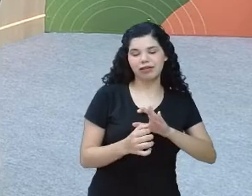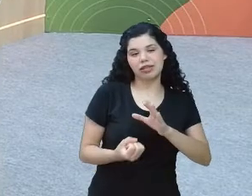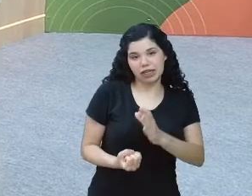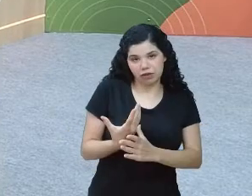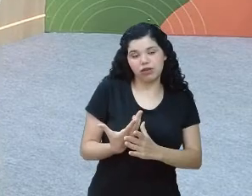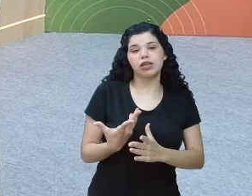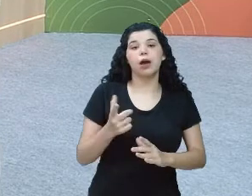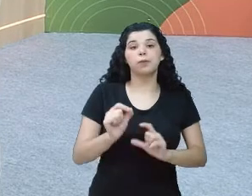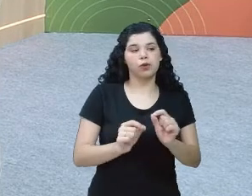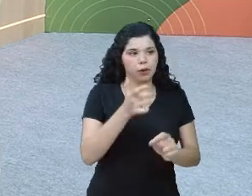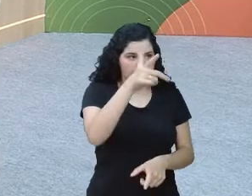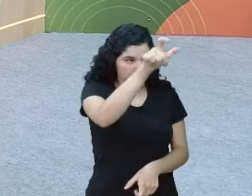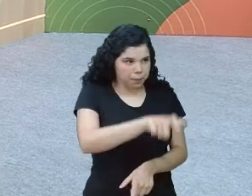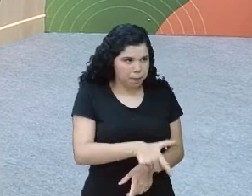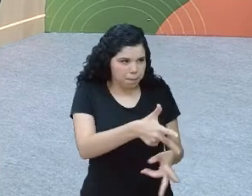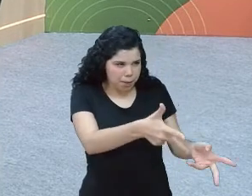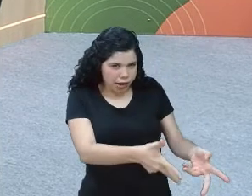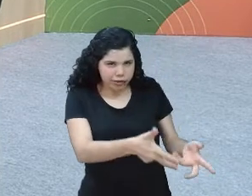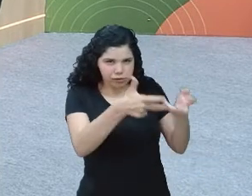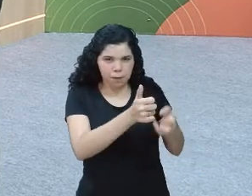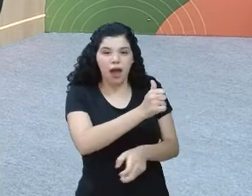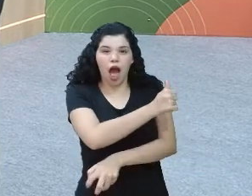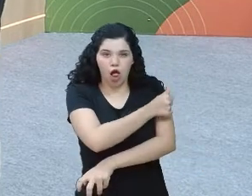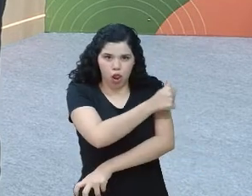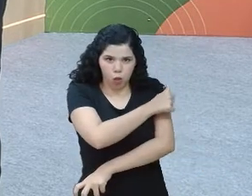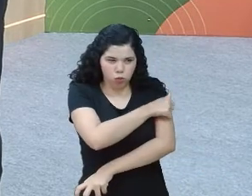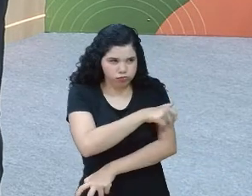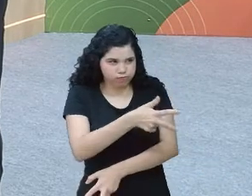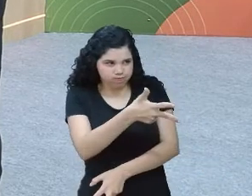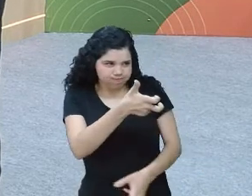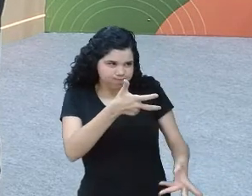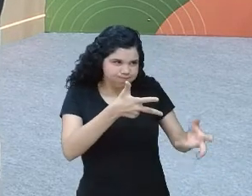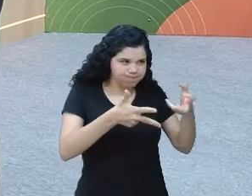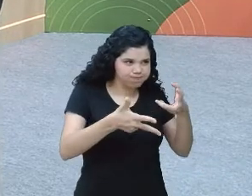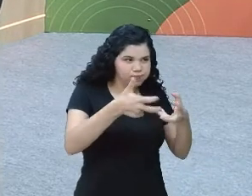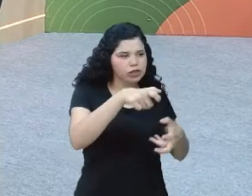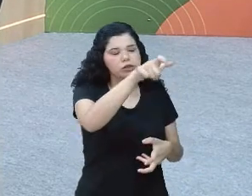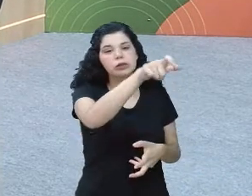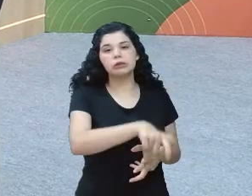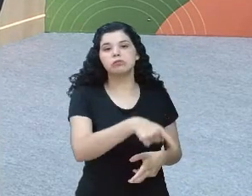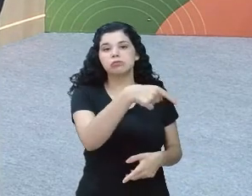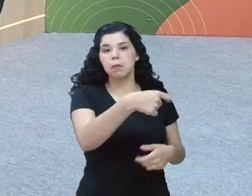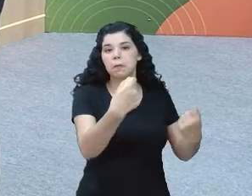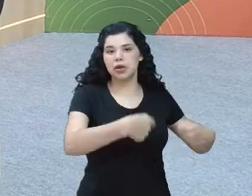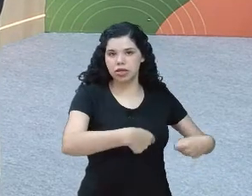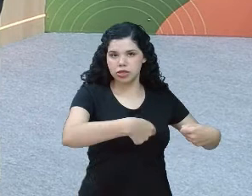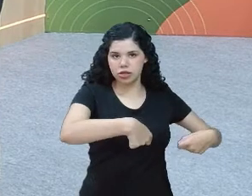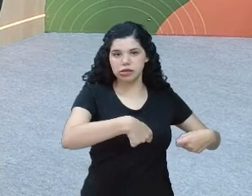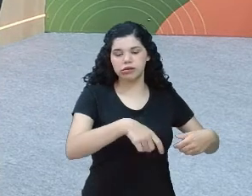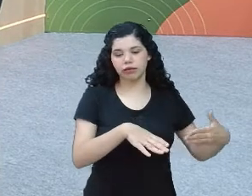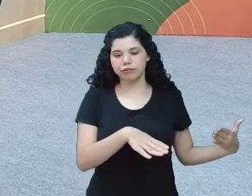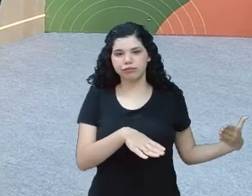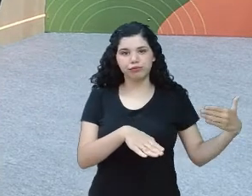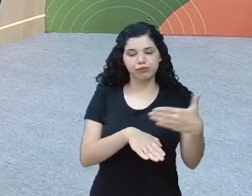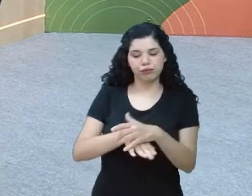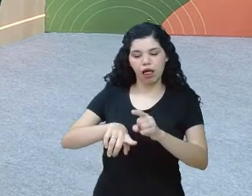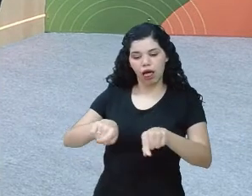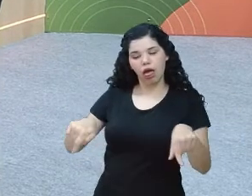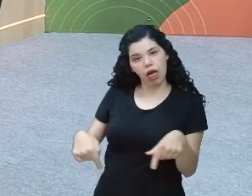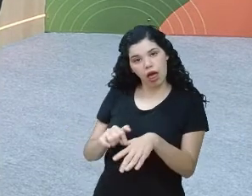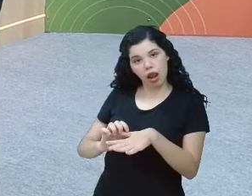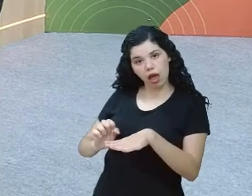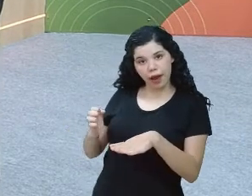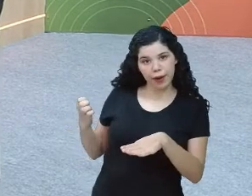esse estudante, ele percebe qual o estudante com necessidade de frequentar a sala de